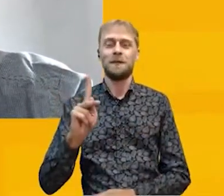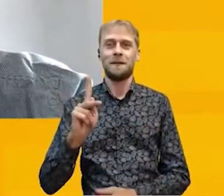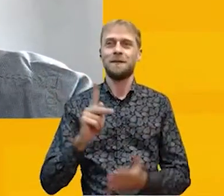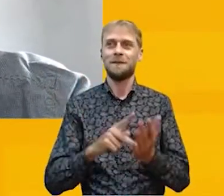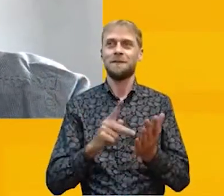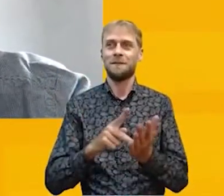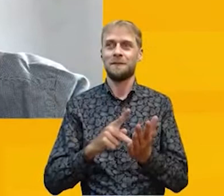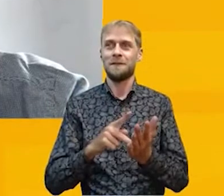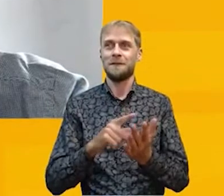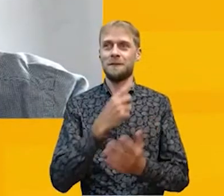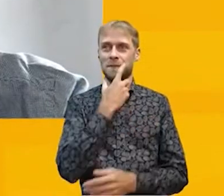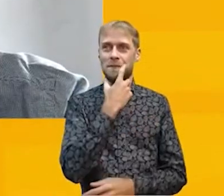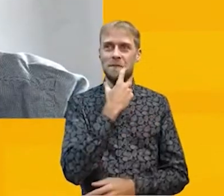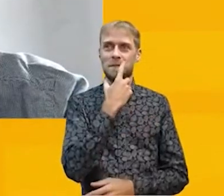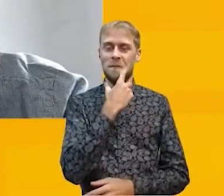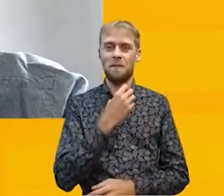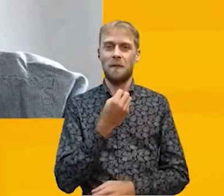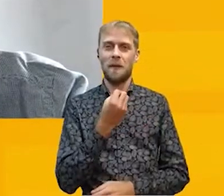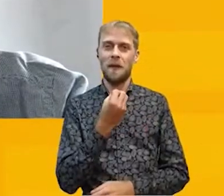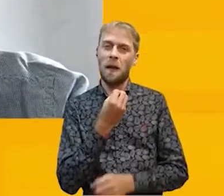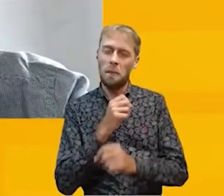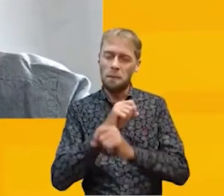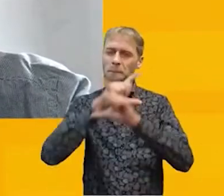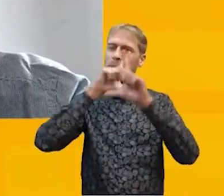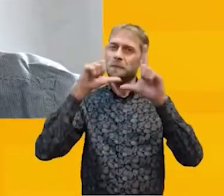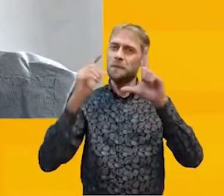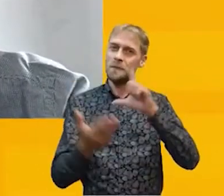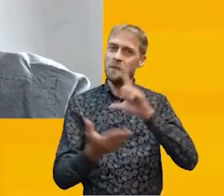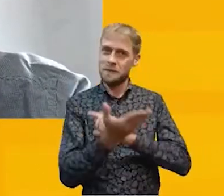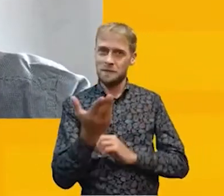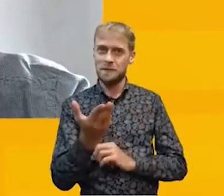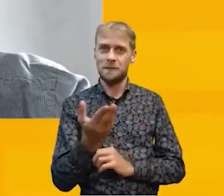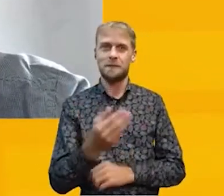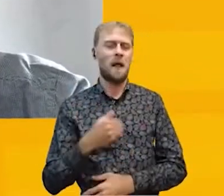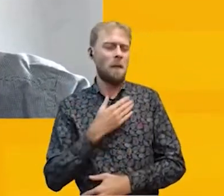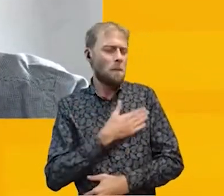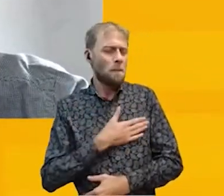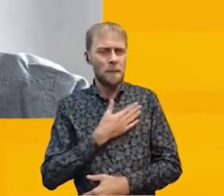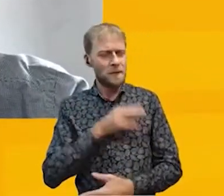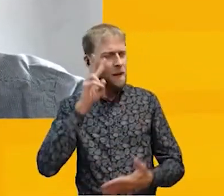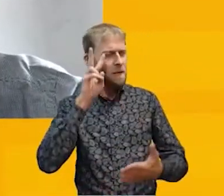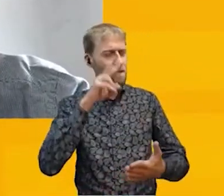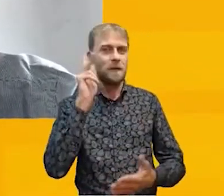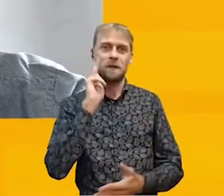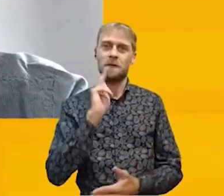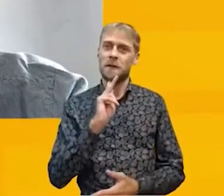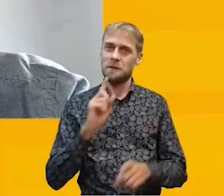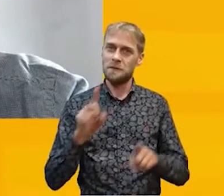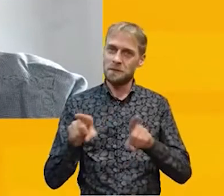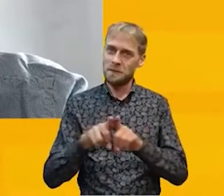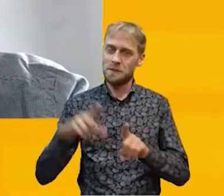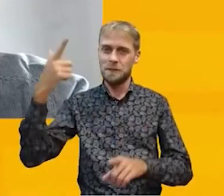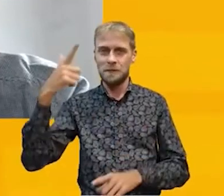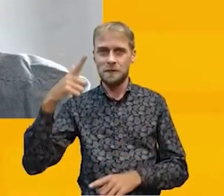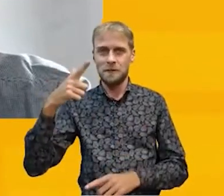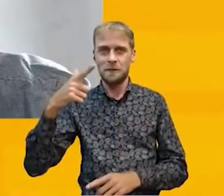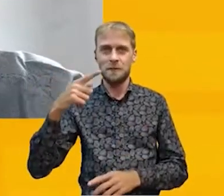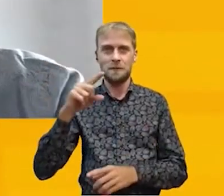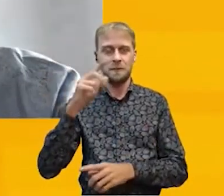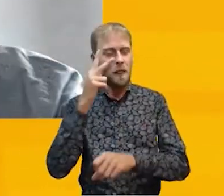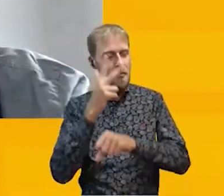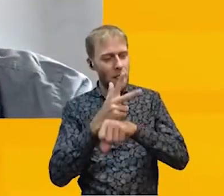Chegou, né? Isso. Certo. Bom dia a todos. Certo, César, prazer revê-lo, vocês todos, né, por vídeo.